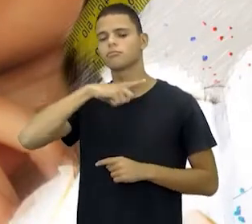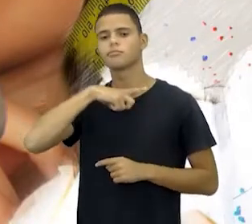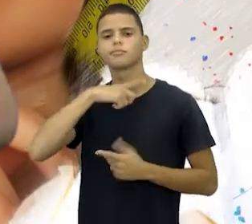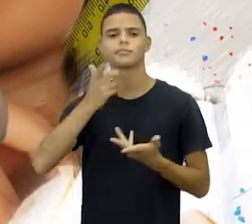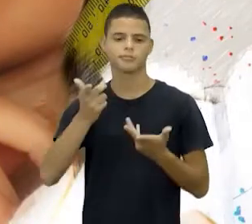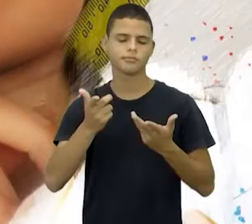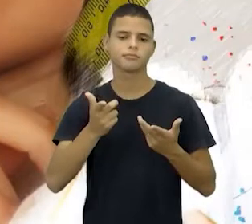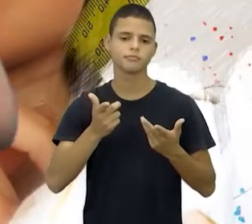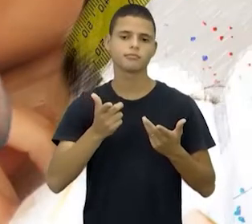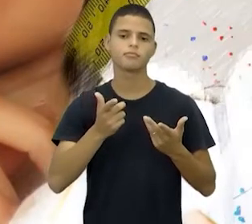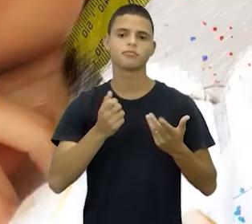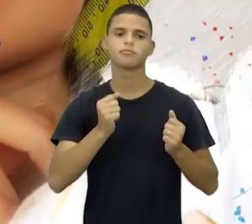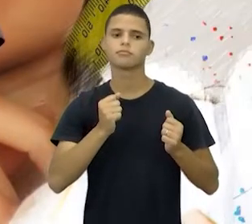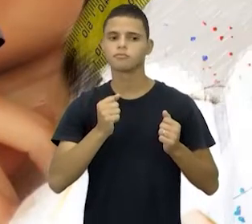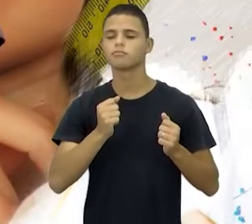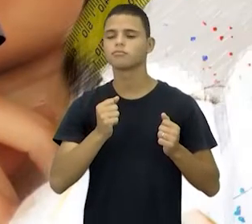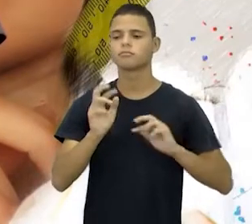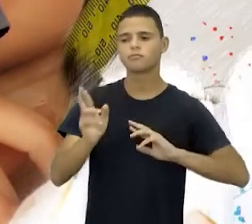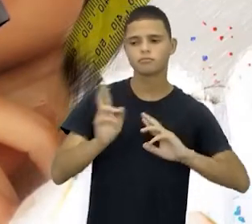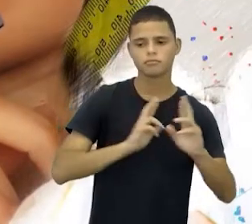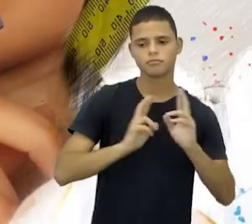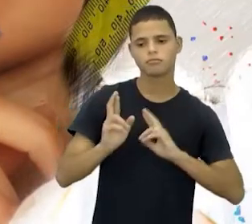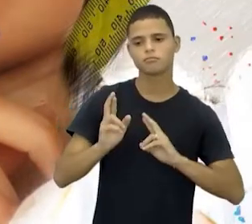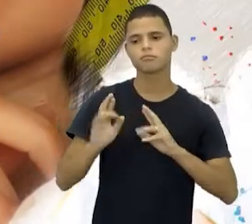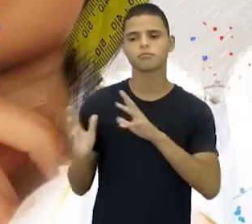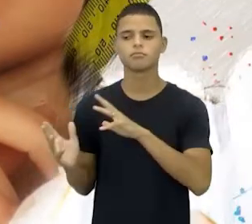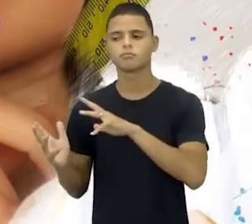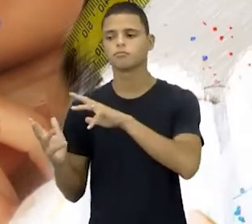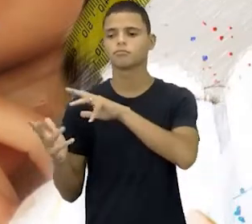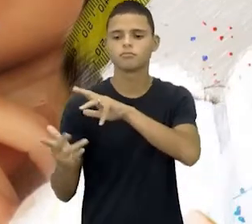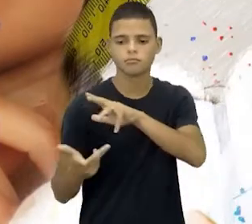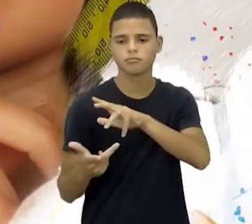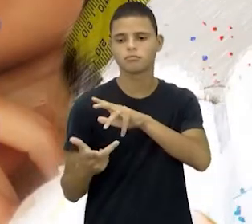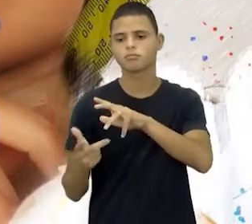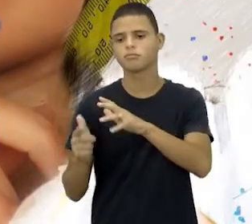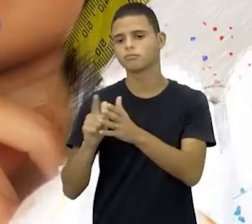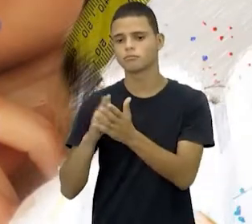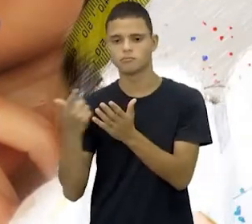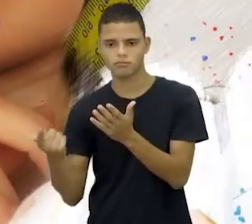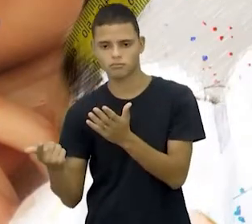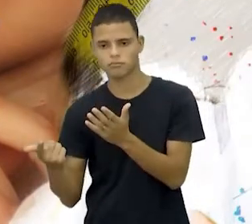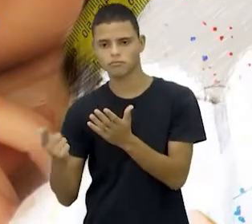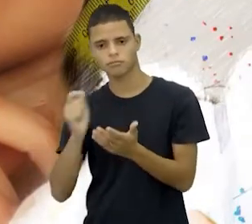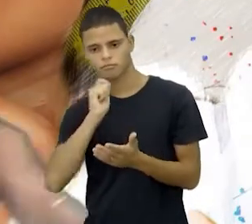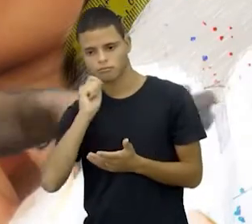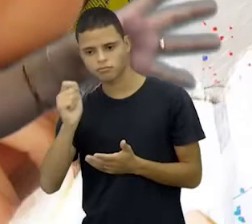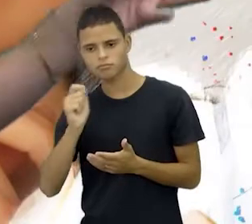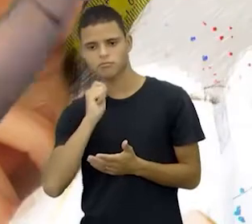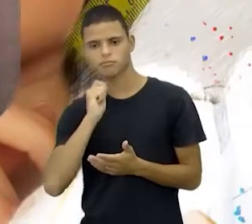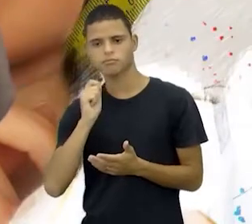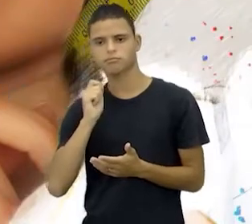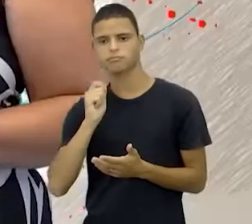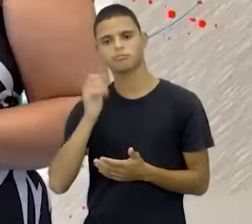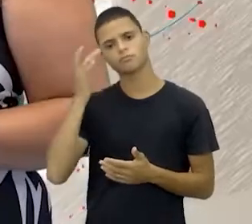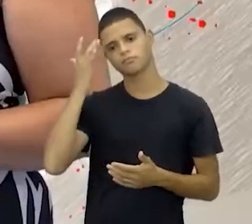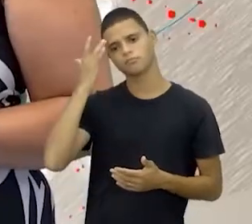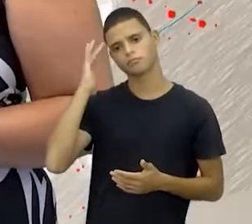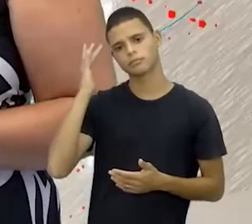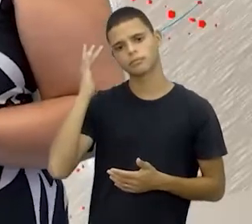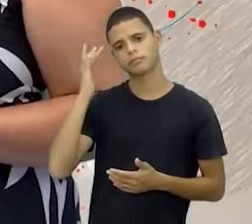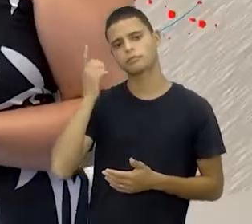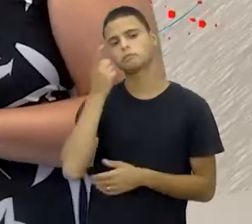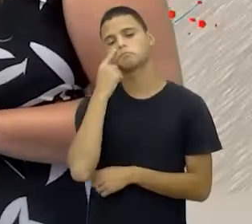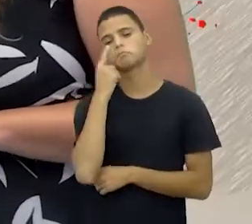uma social com o mundo jornalístico. Será que as redes sociais trabalham com o mundo jornalístico, midiático? O que você acha, prof. Fernanda?